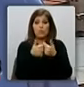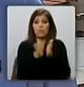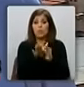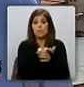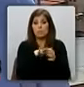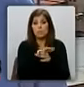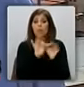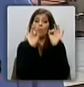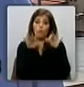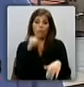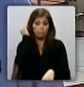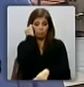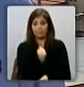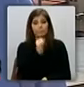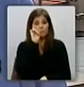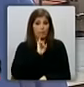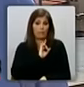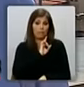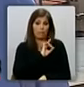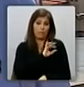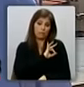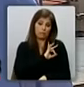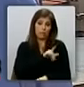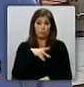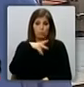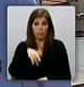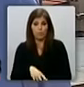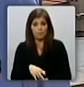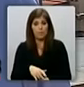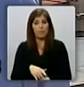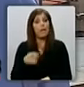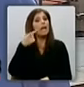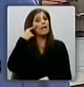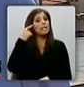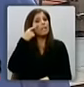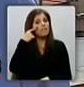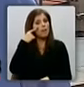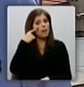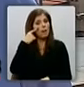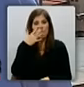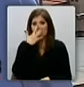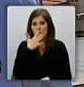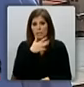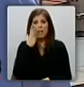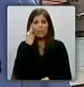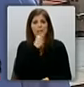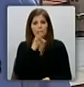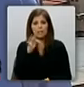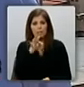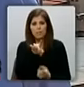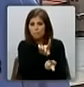redundou no assassinato desta cidadã portuguesa houve na quinta-feira eh ao que tudo indica uma Tent tentativa de